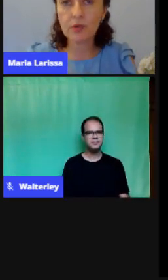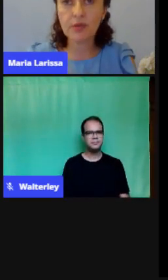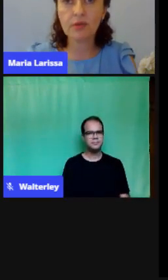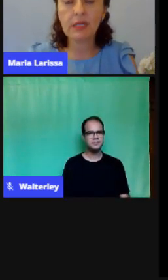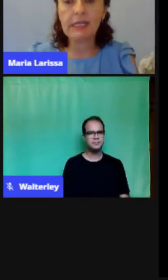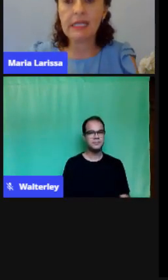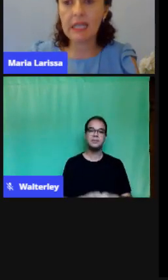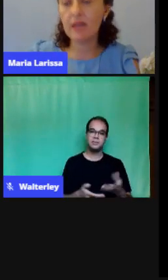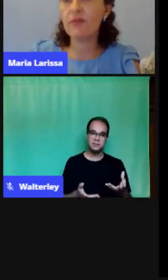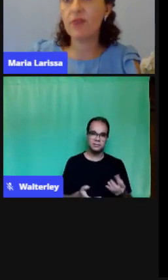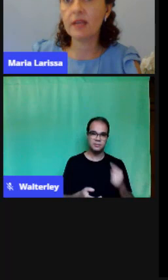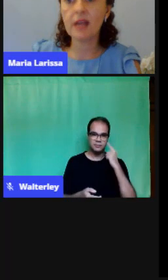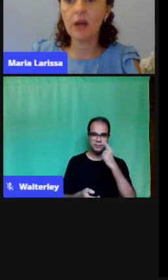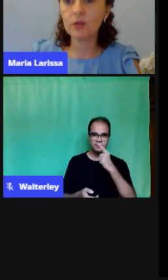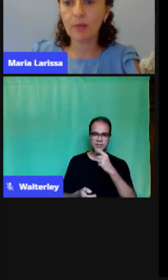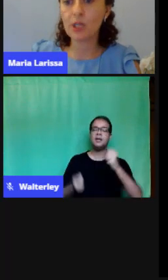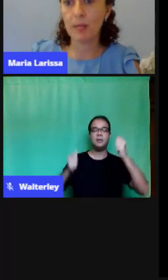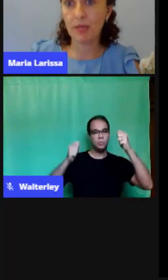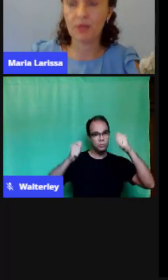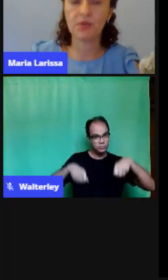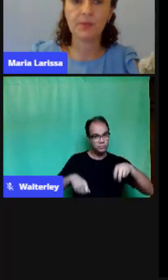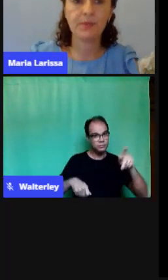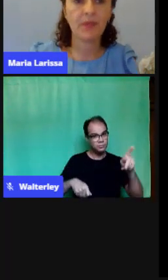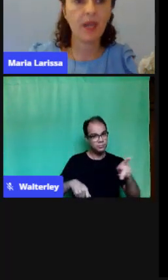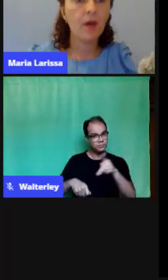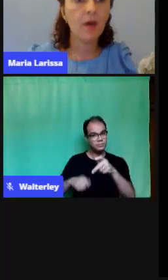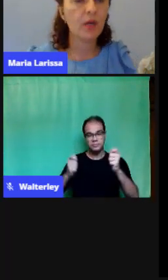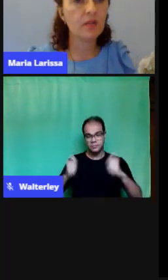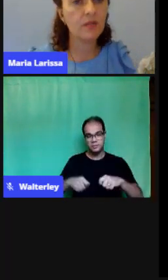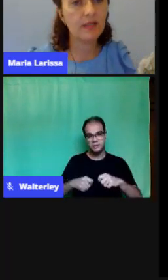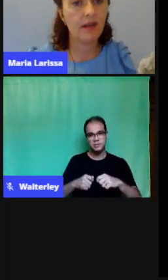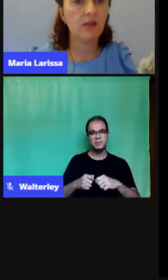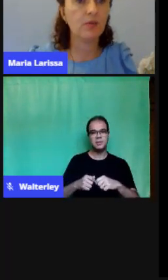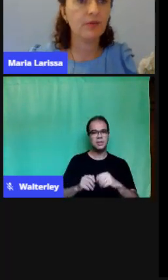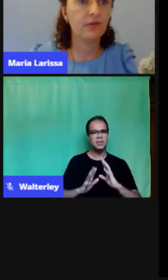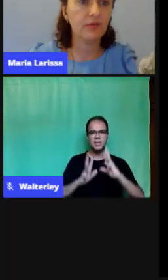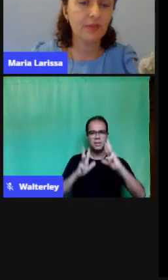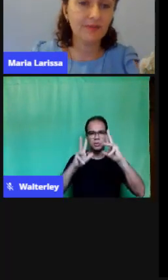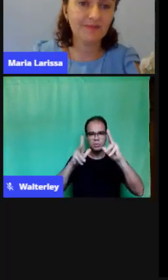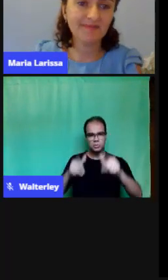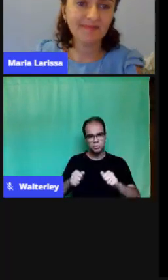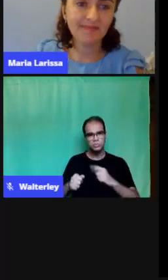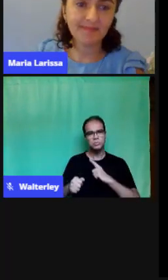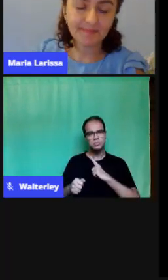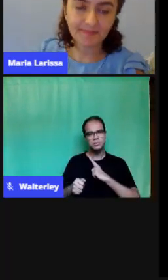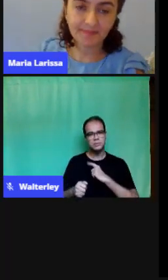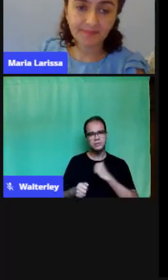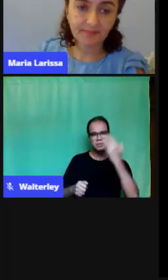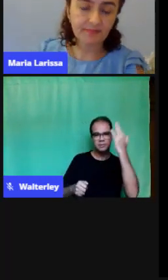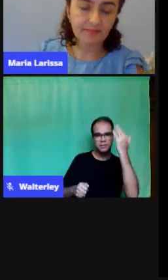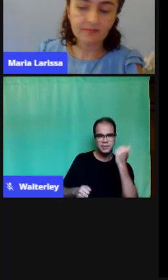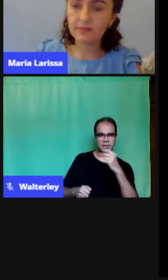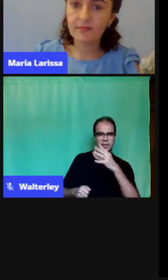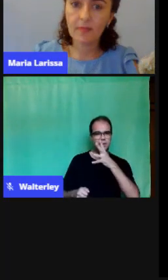todo o percurso que ele fez automaticamente. Né? Próximo slide, por favor.